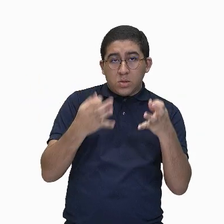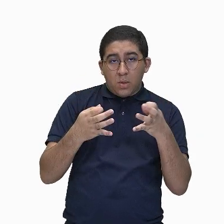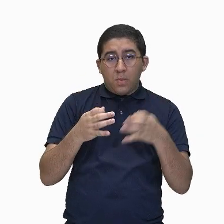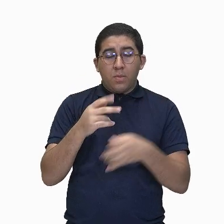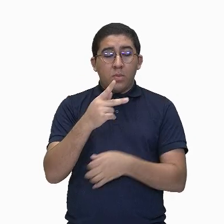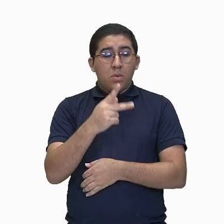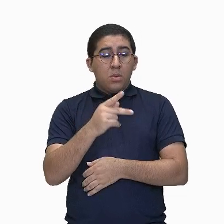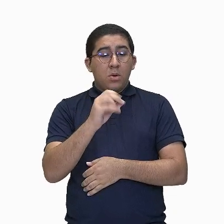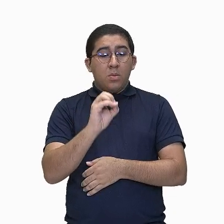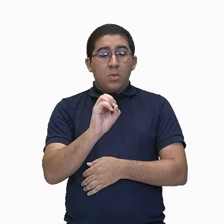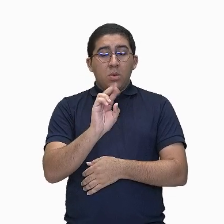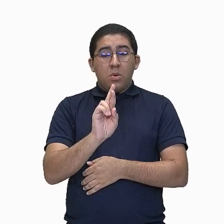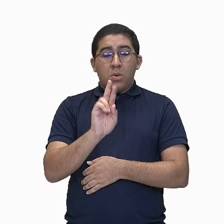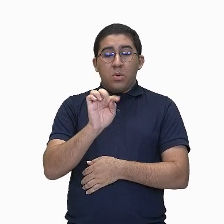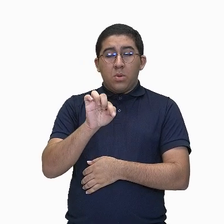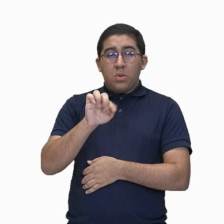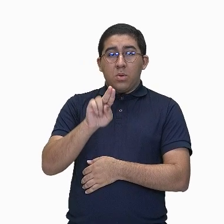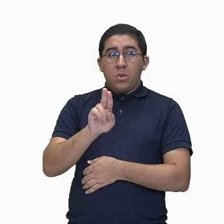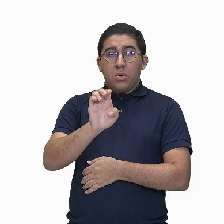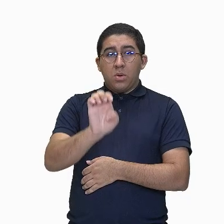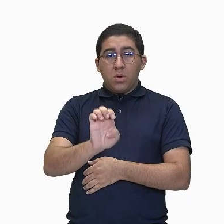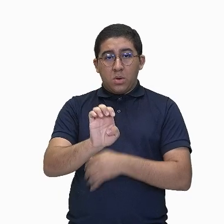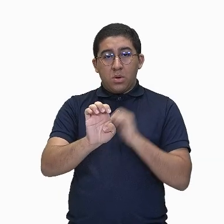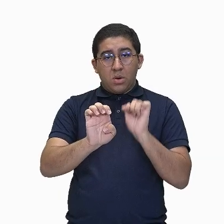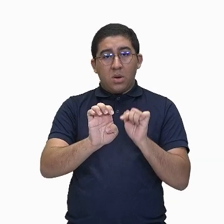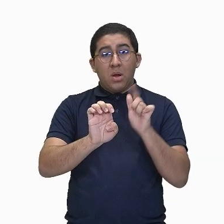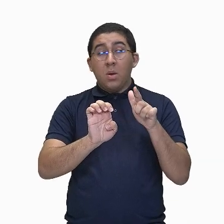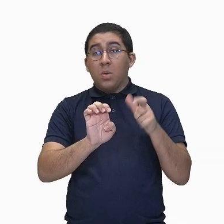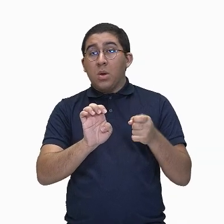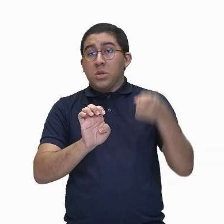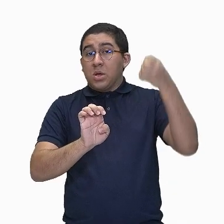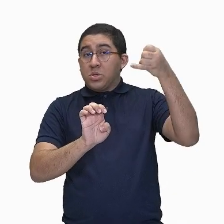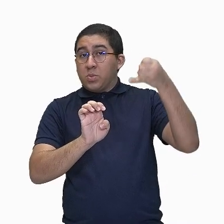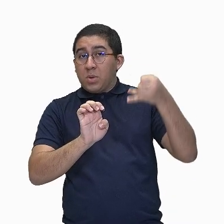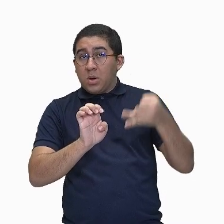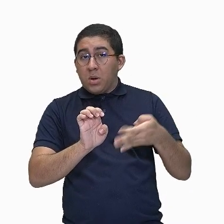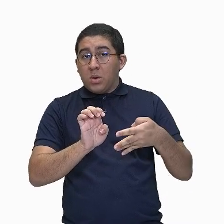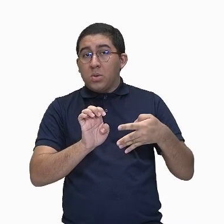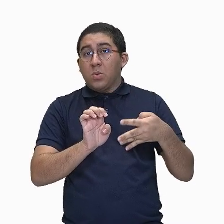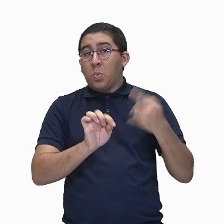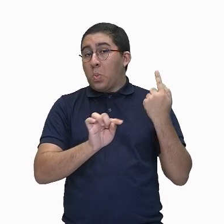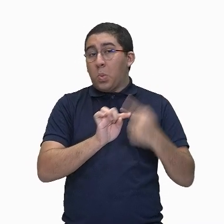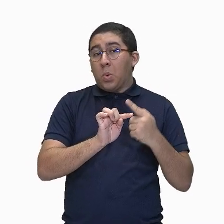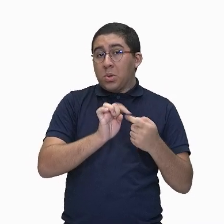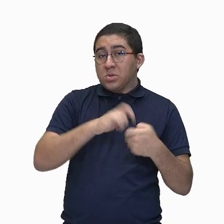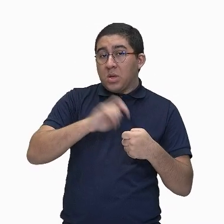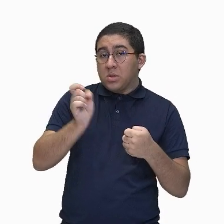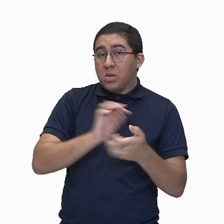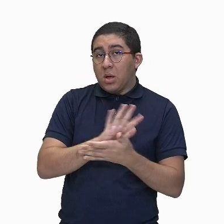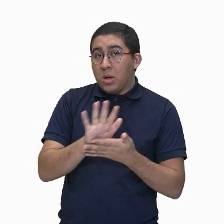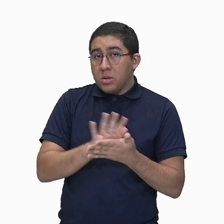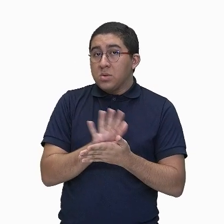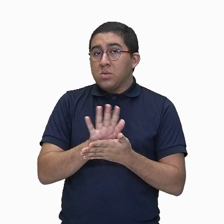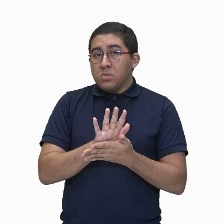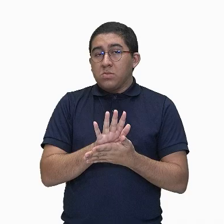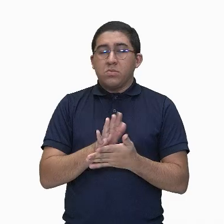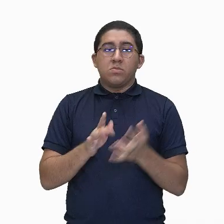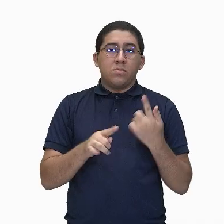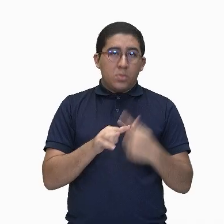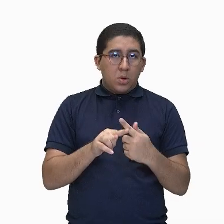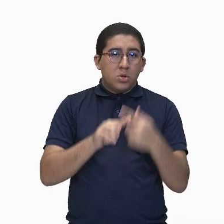uma justificativa, ele é está explicando o motivo, a razão de não sair neste momento, né, por causa da